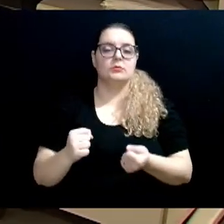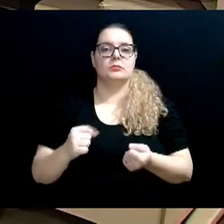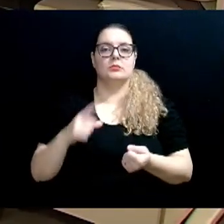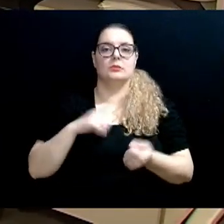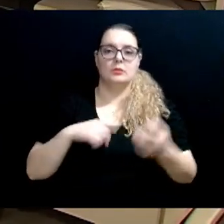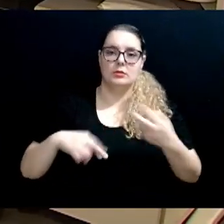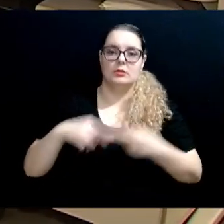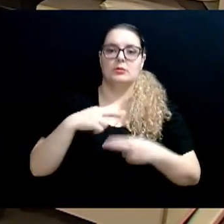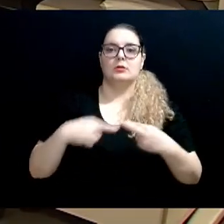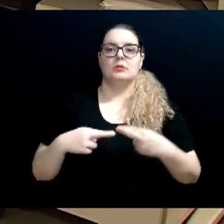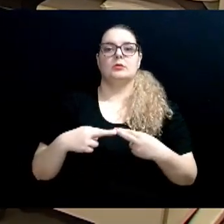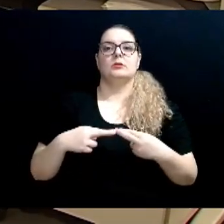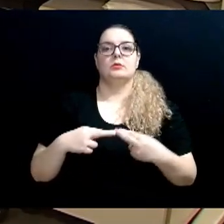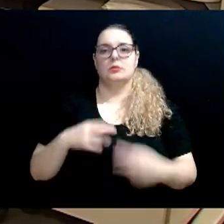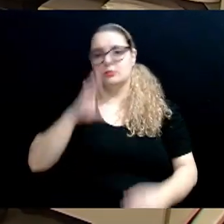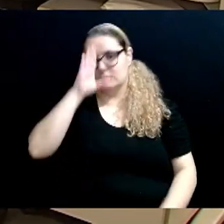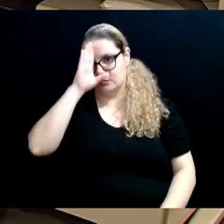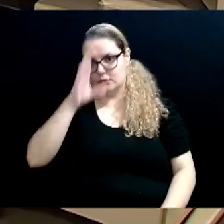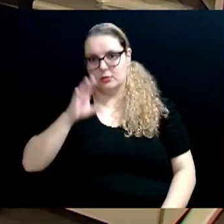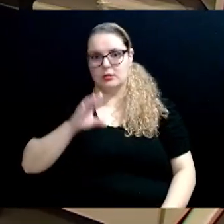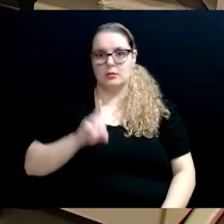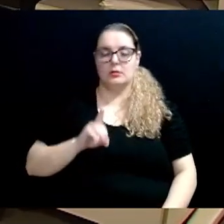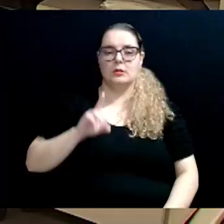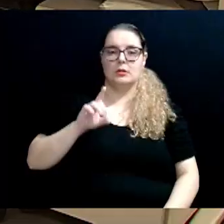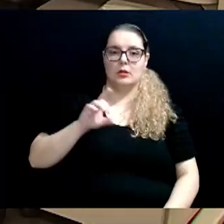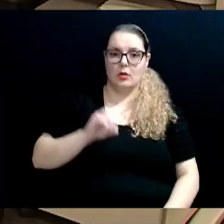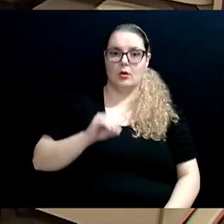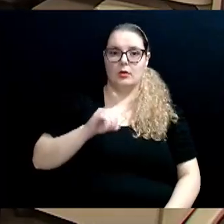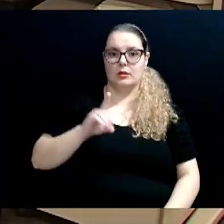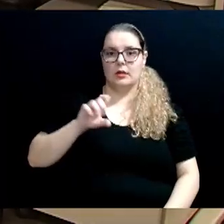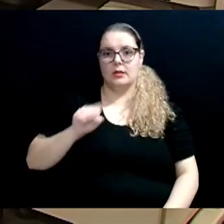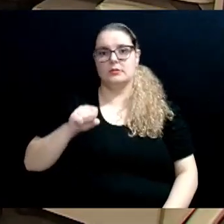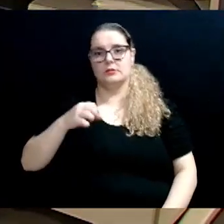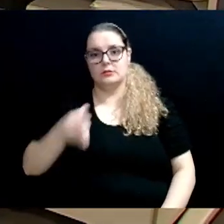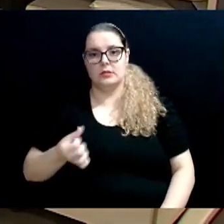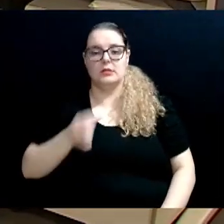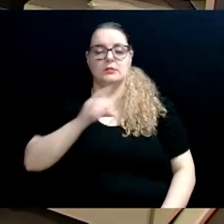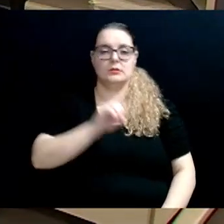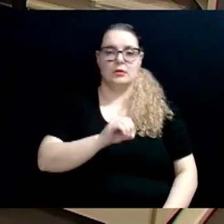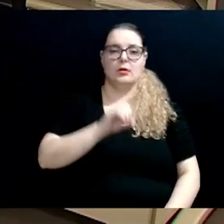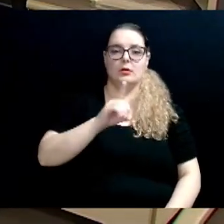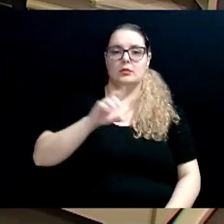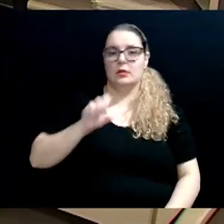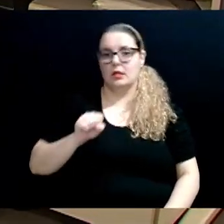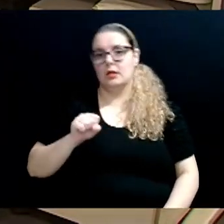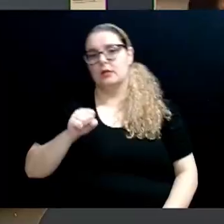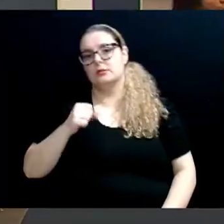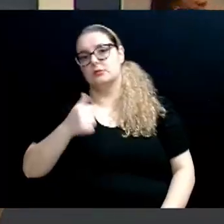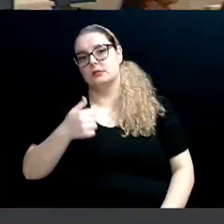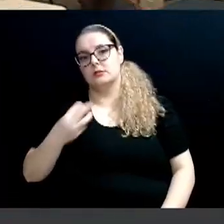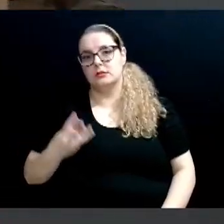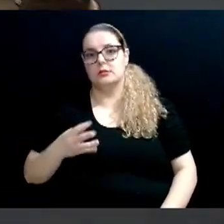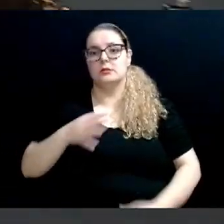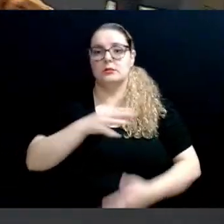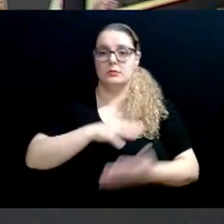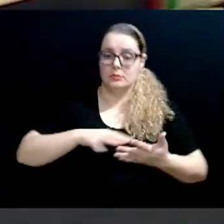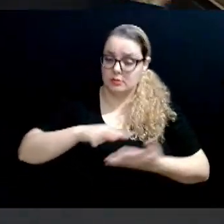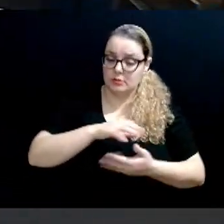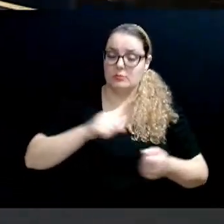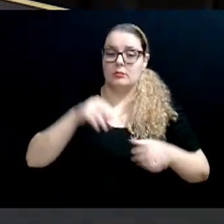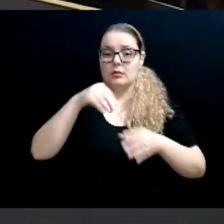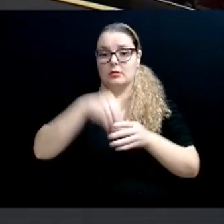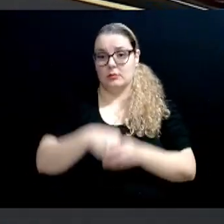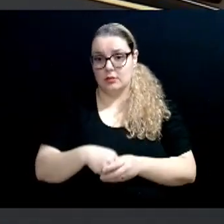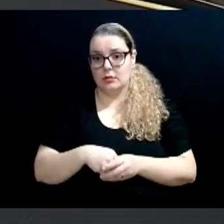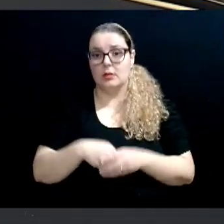diretamente com o ODS 6, ODS 13, que são os Objetivos de Desenvolvimento Sustentável, né, previstos. Então, vale destacar dentro